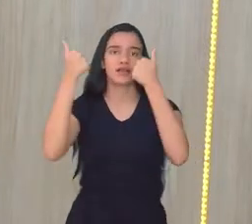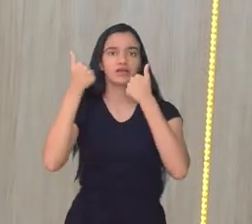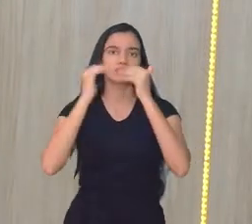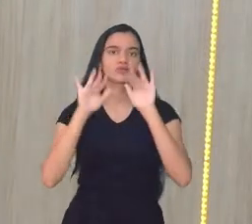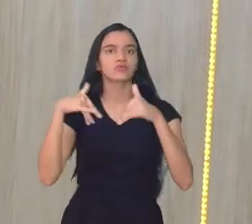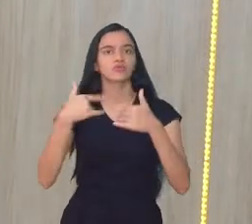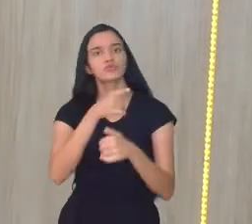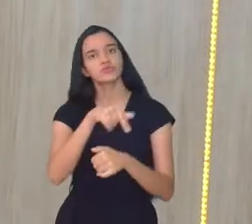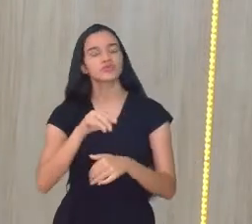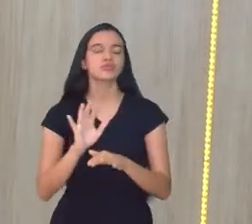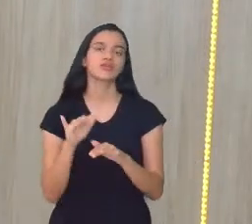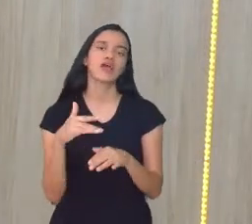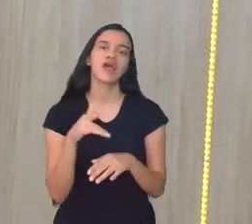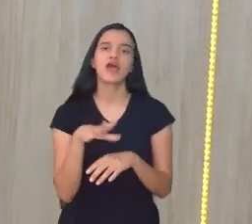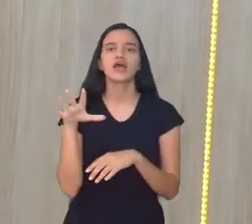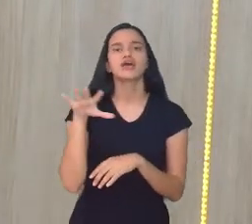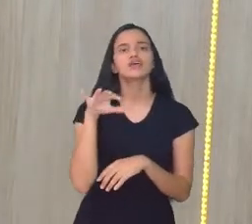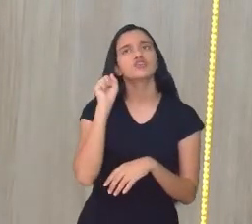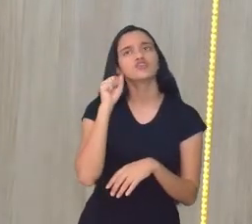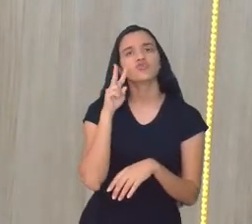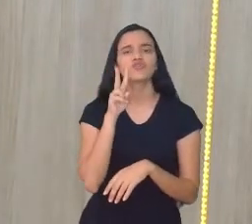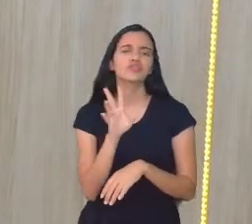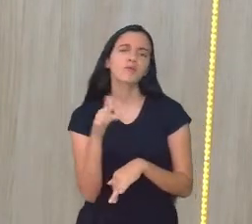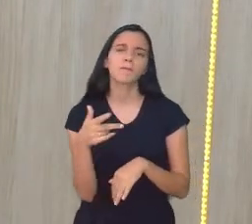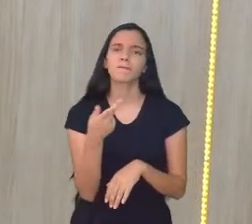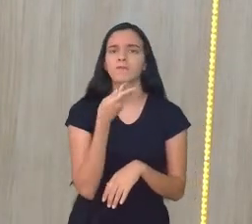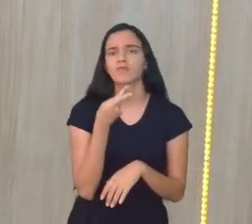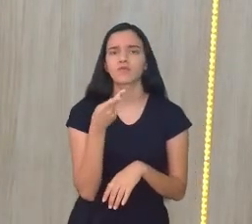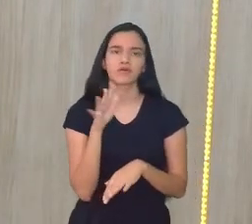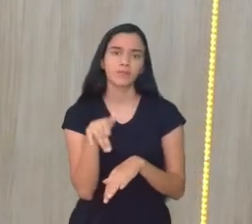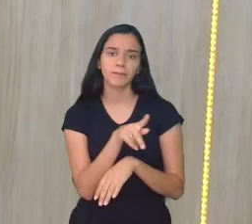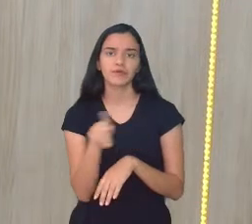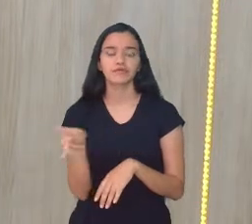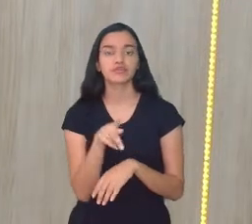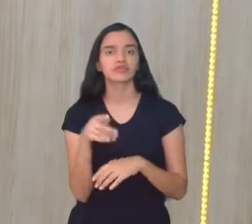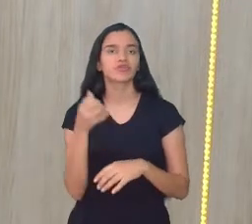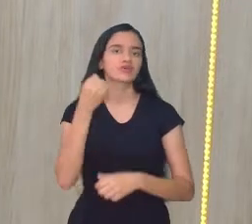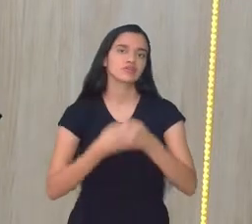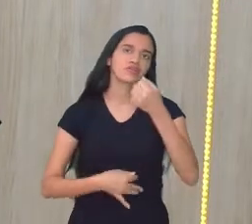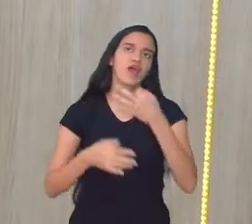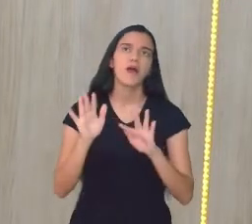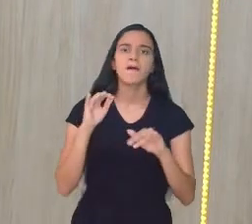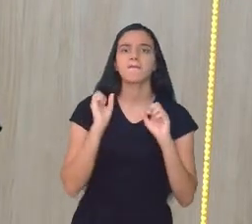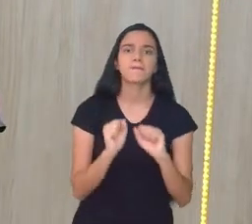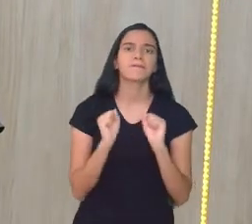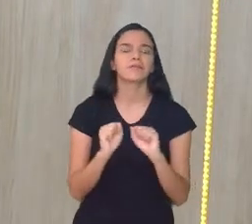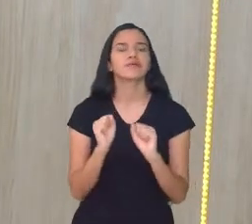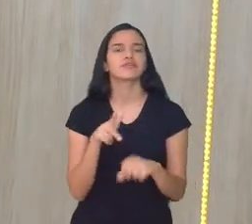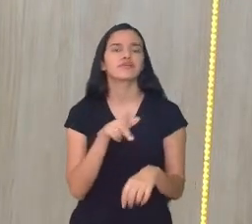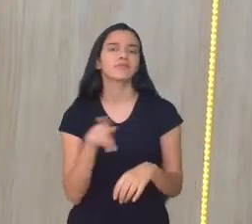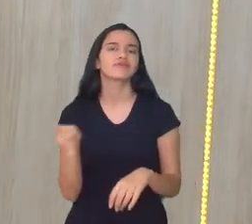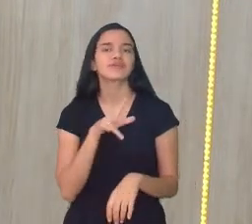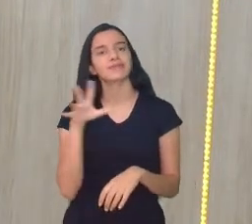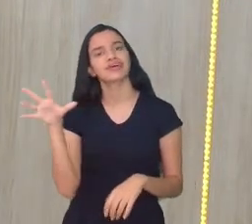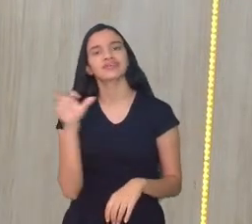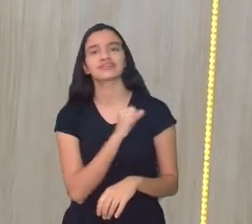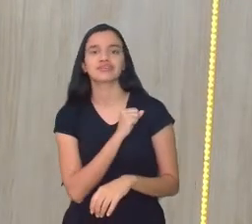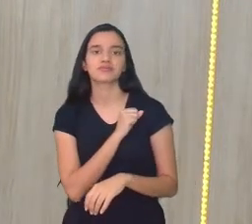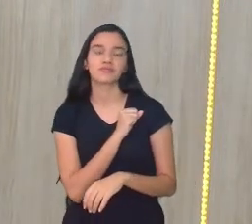quando você está escutando o professor falar. Por incrível que pareça, pode ser o professor que você mais ama do